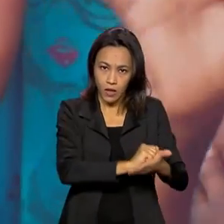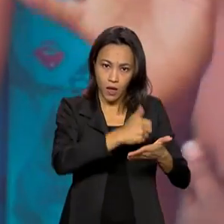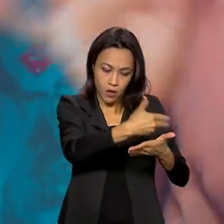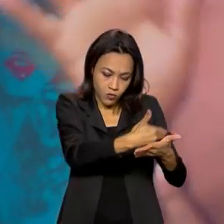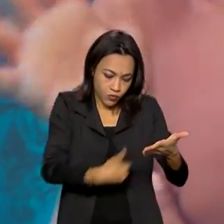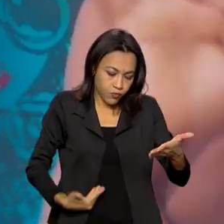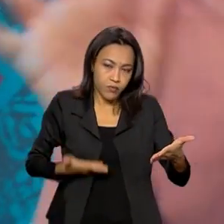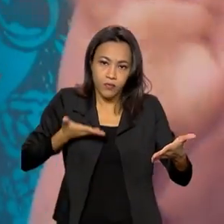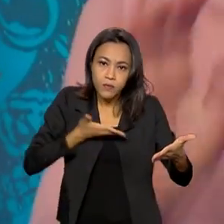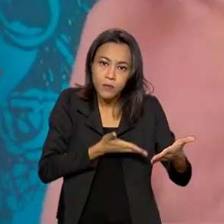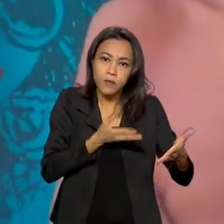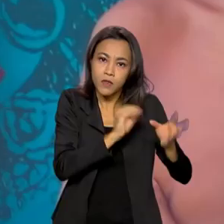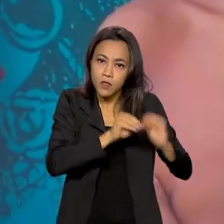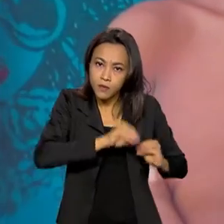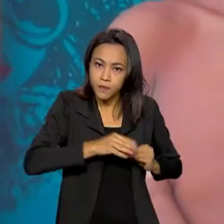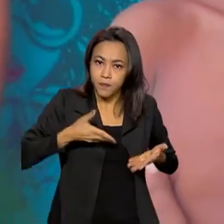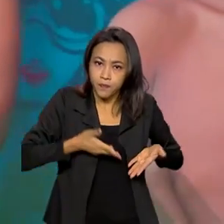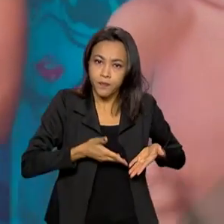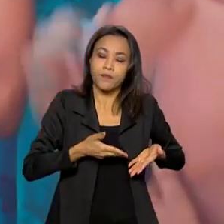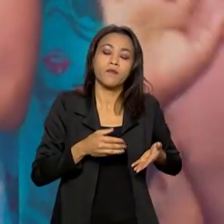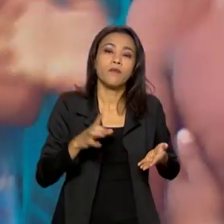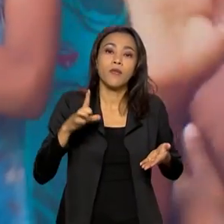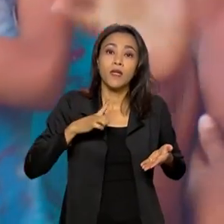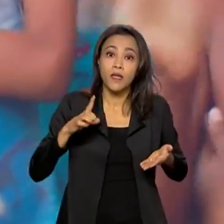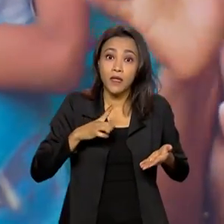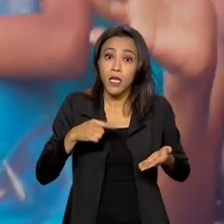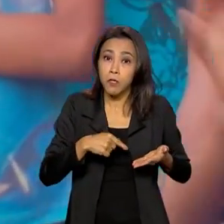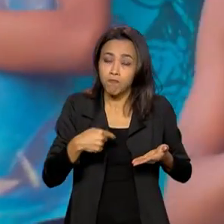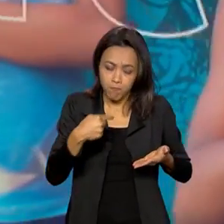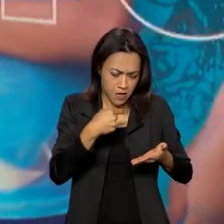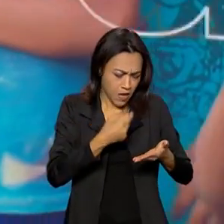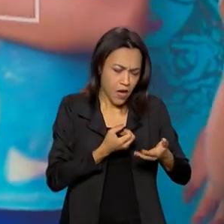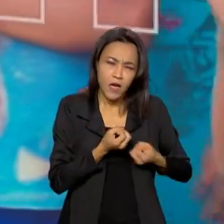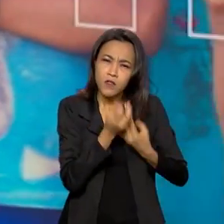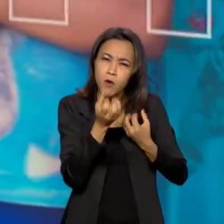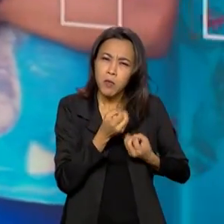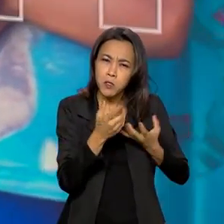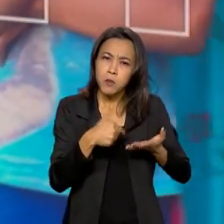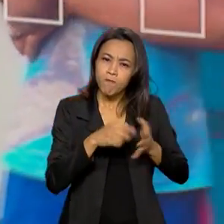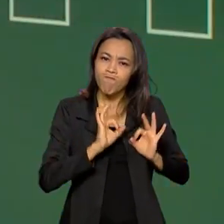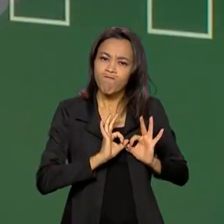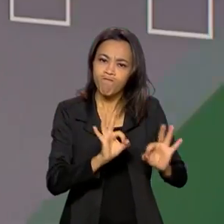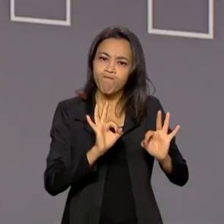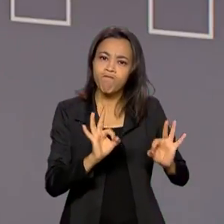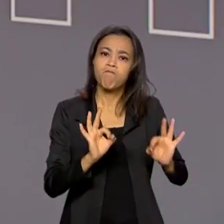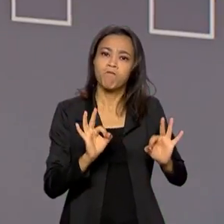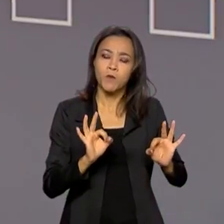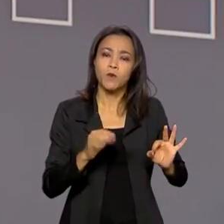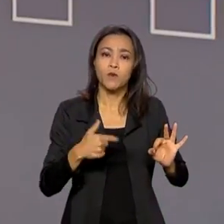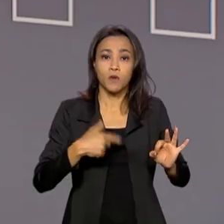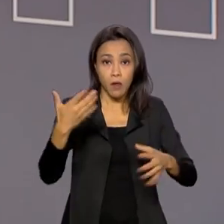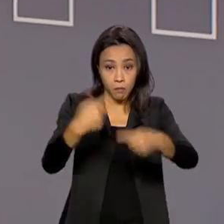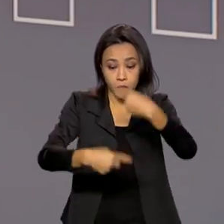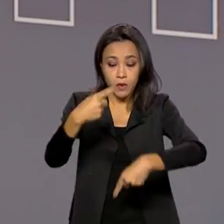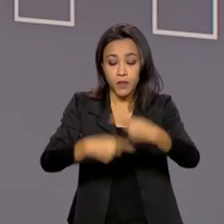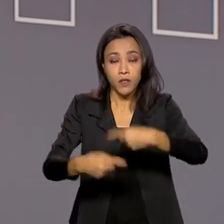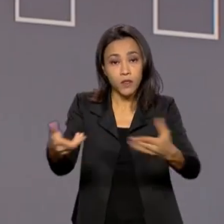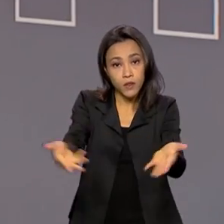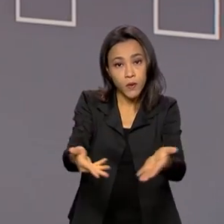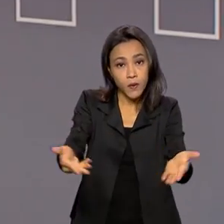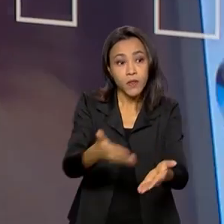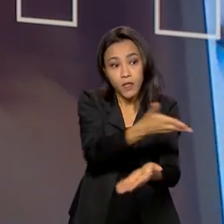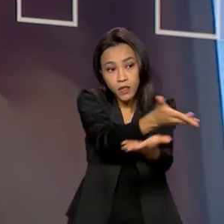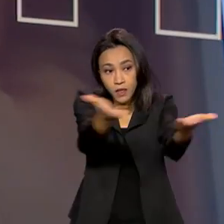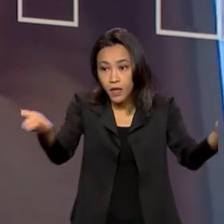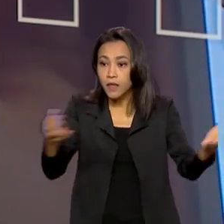que a gente tenha ali um extrato realmente bastante fider Digno da política pública hoje e dessa população em situação de